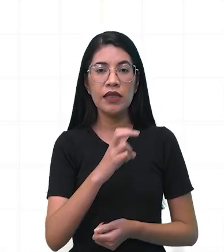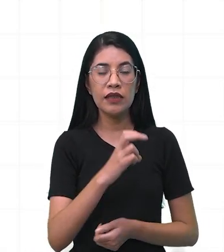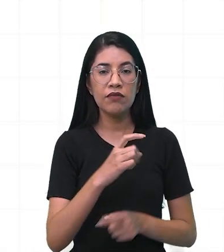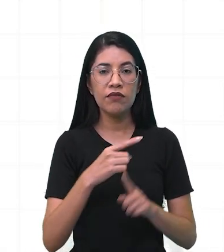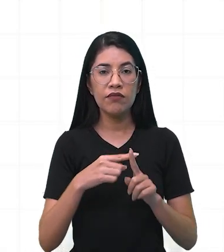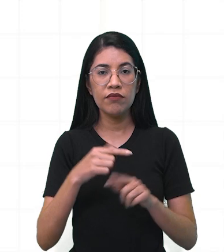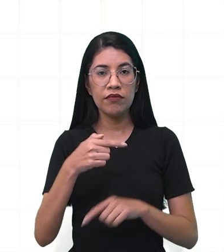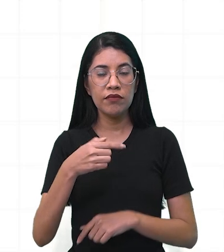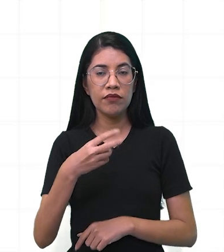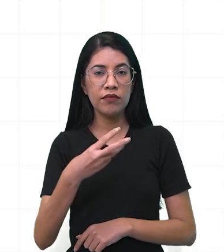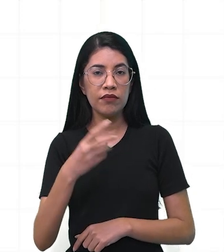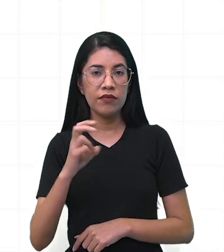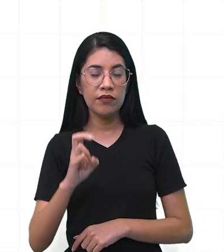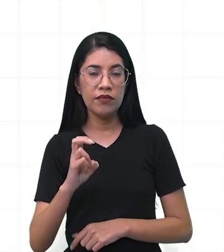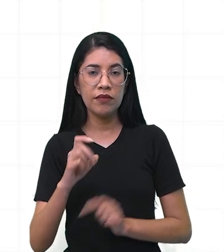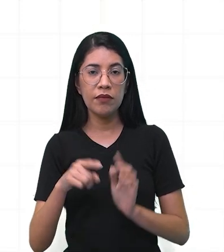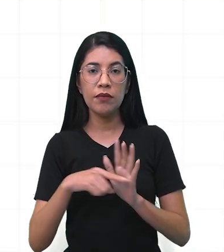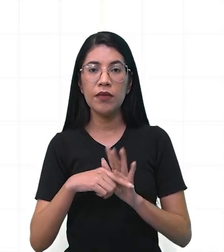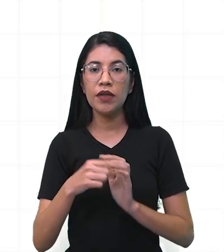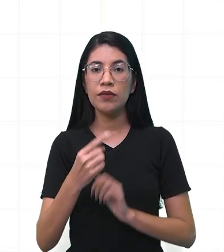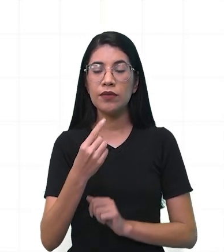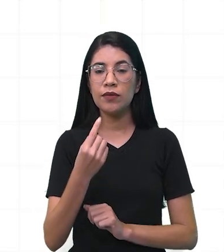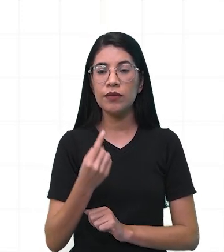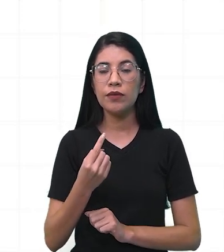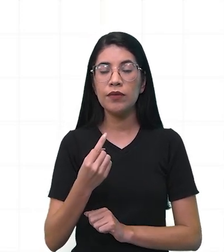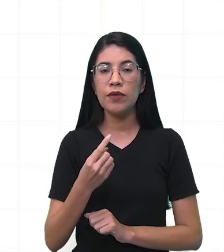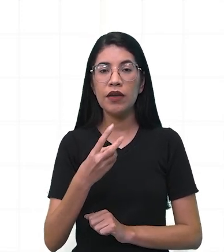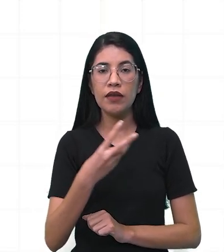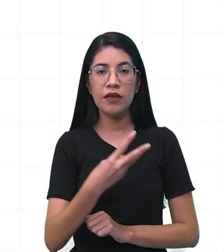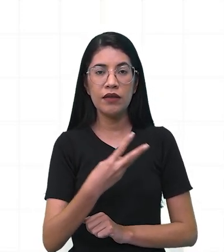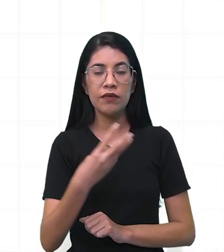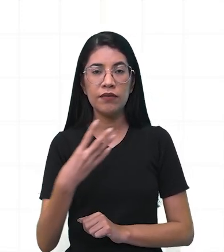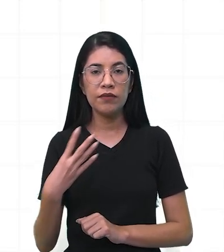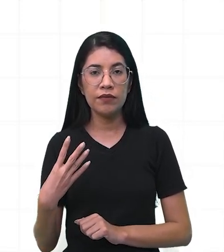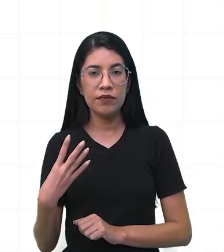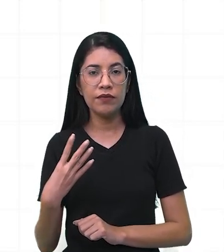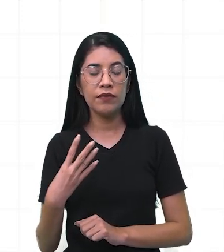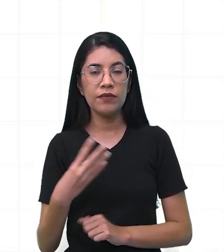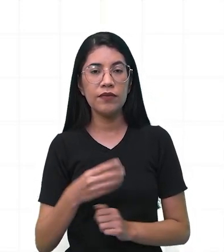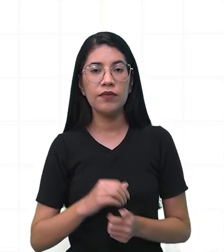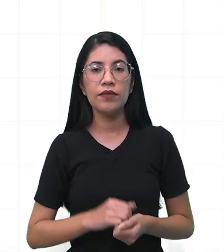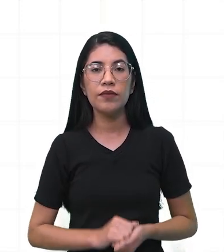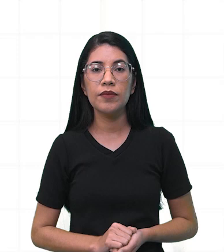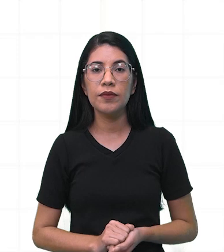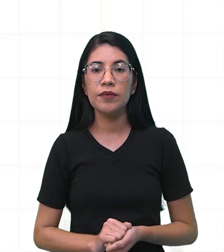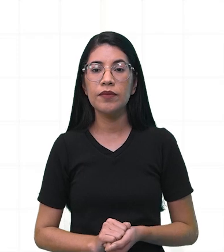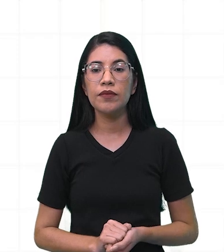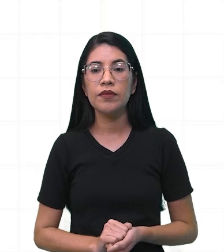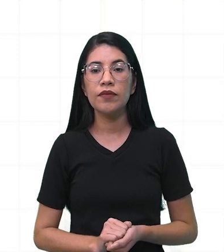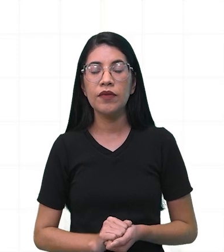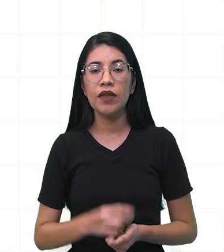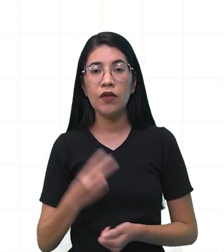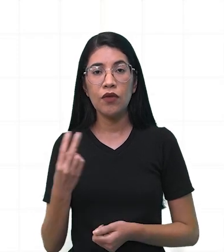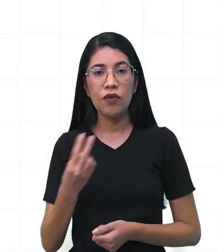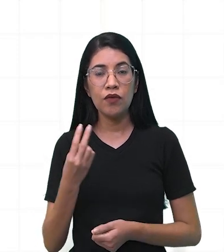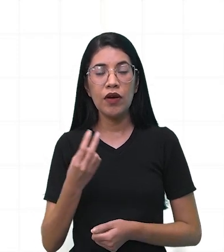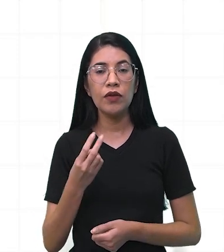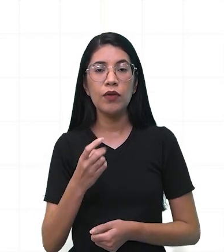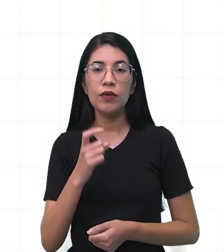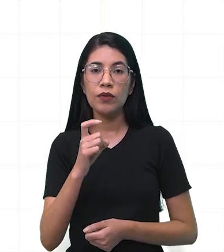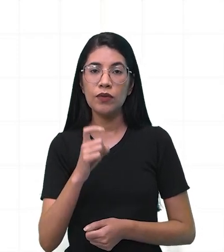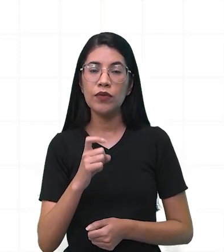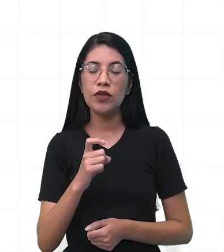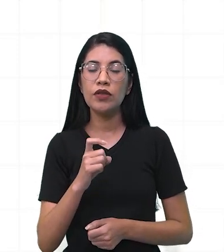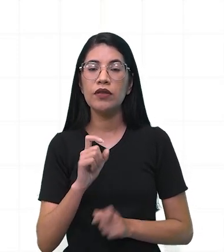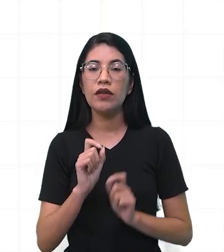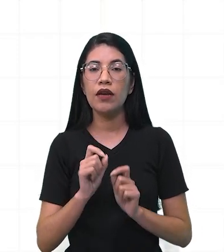E 35 menos 1, isso é igual a 34. Ok? O valor numérico da letra B é 34,